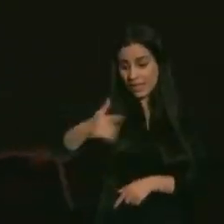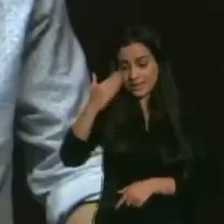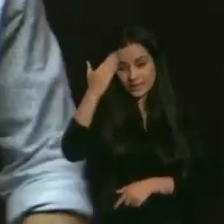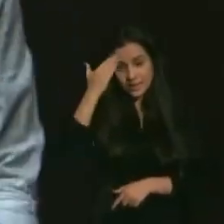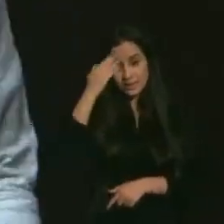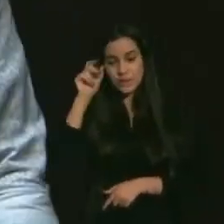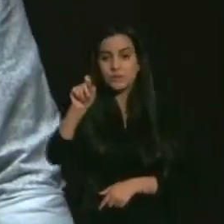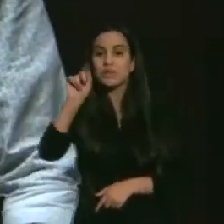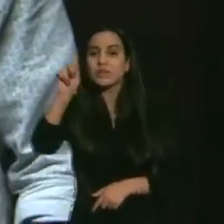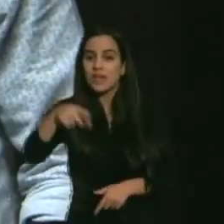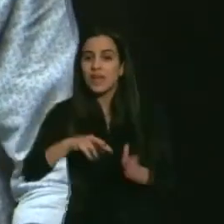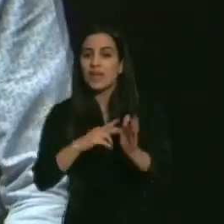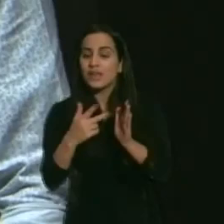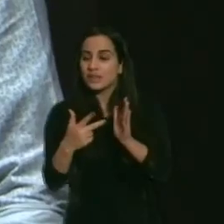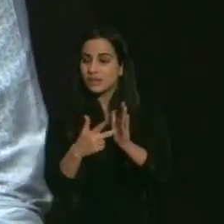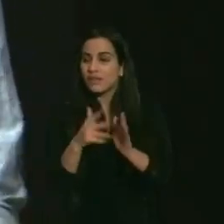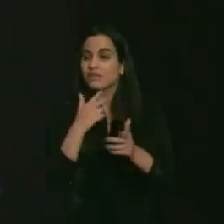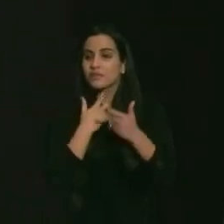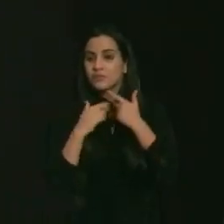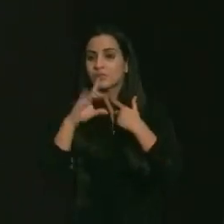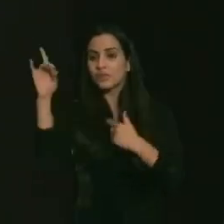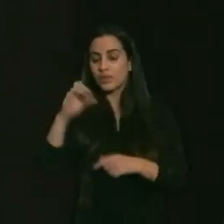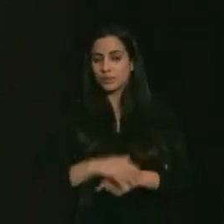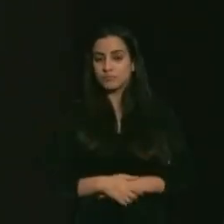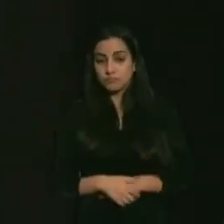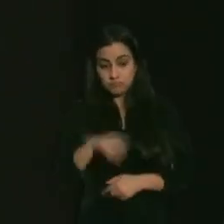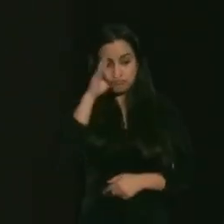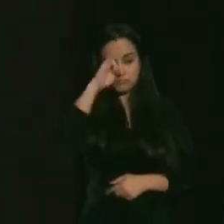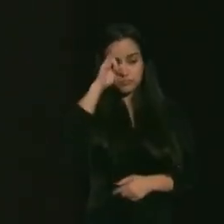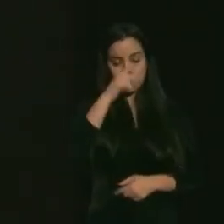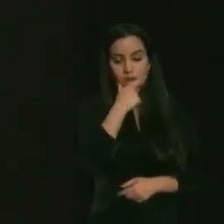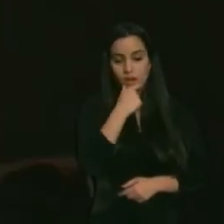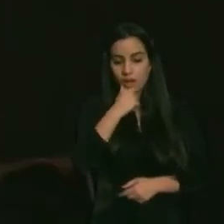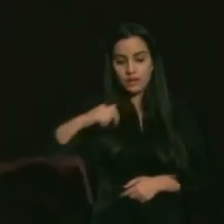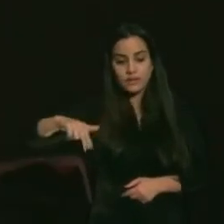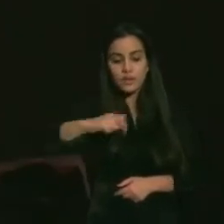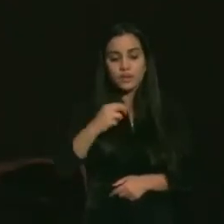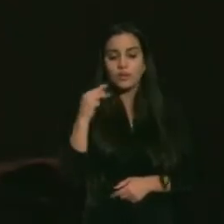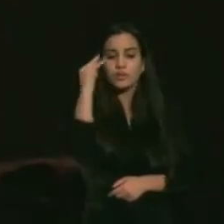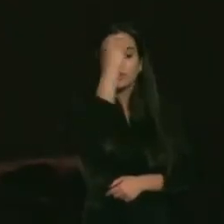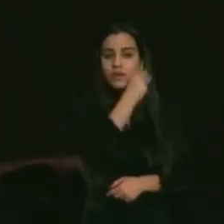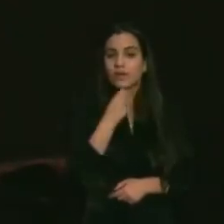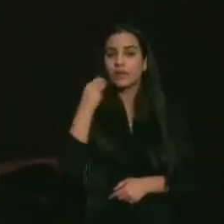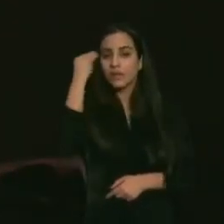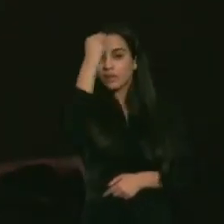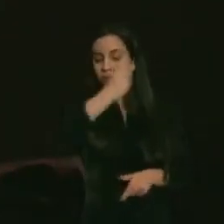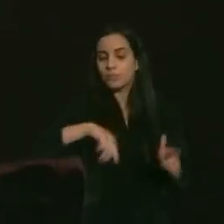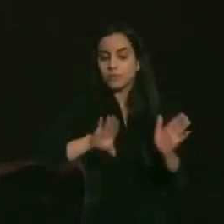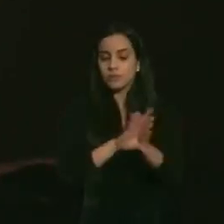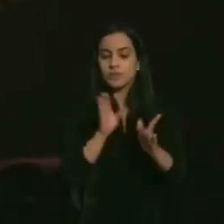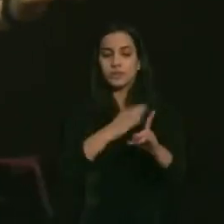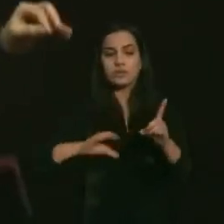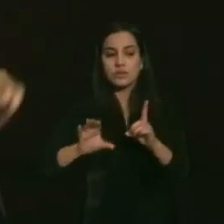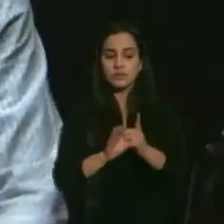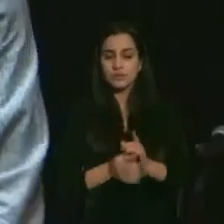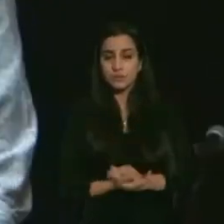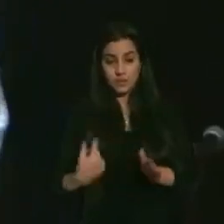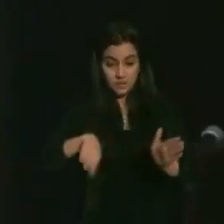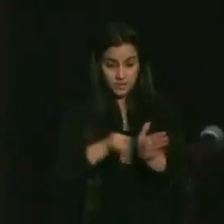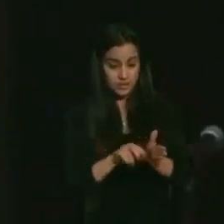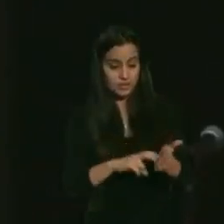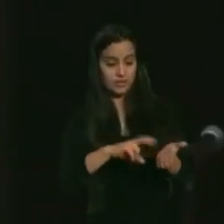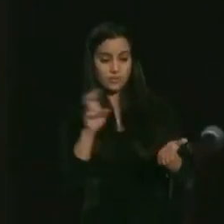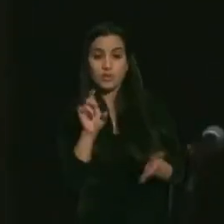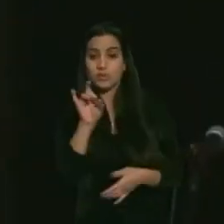fome. Eu lembro o irmão que andou 3 horas para chegar no culto. Eles chegavam de manhã e